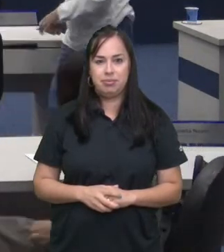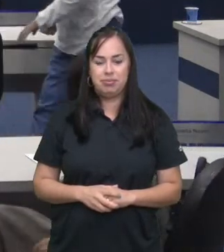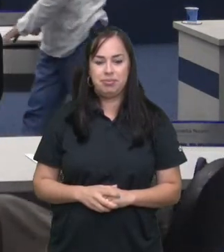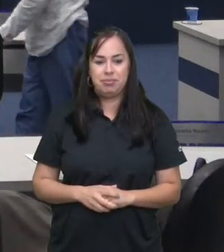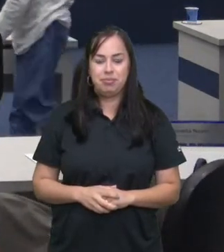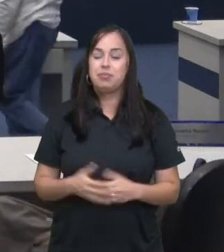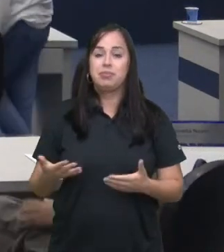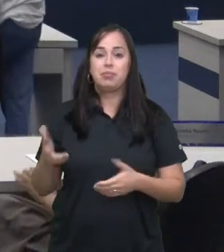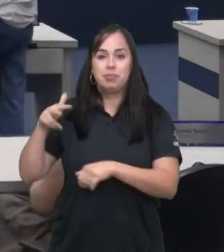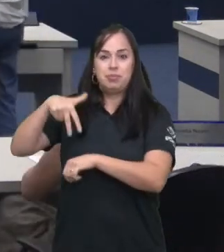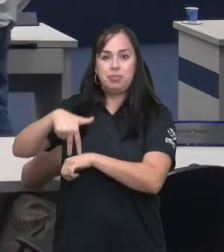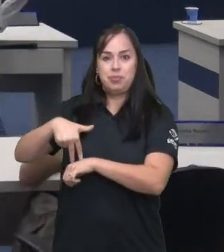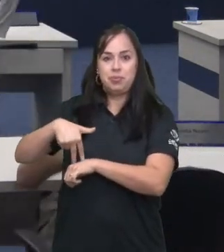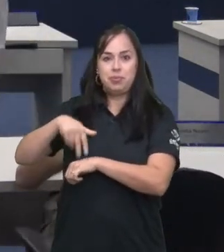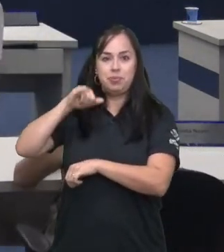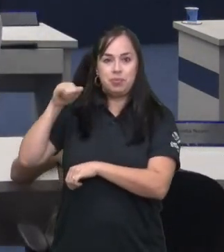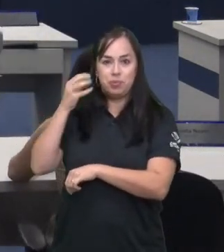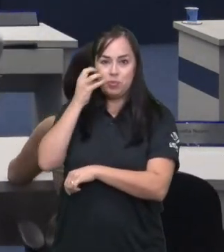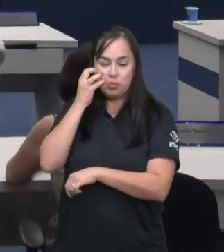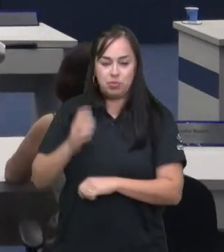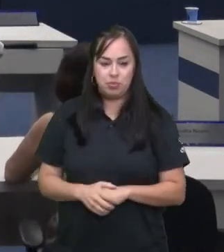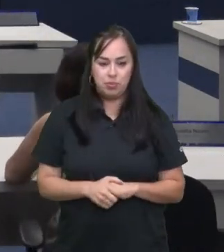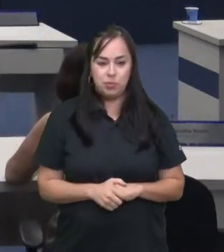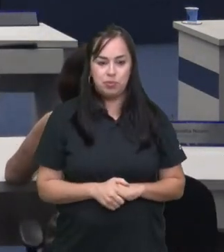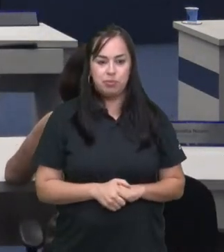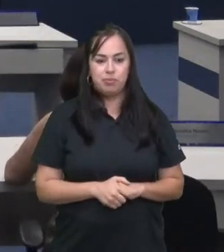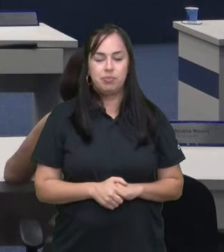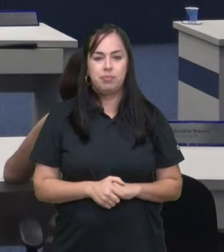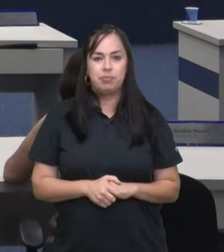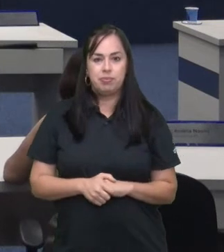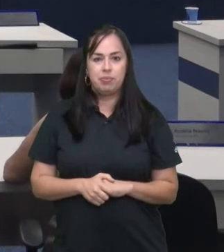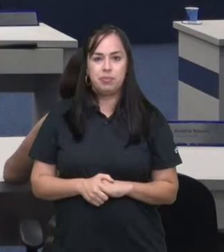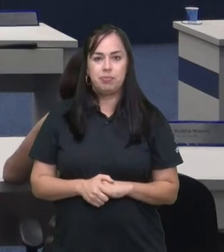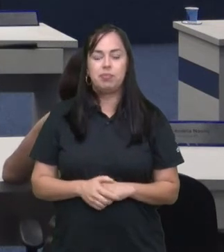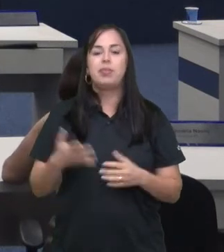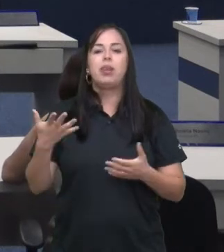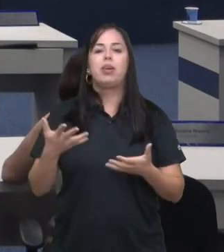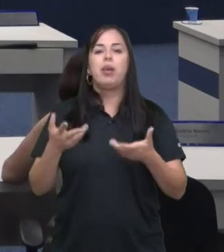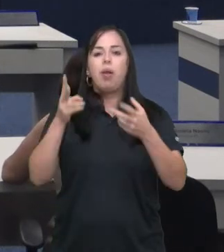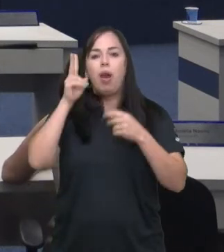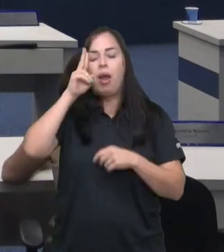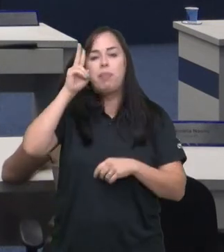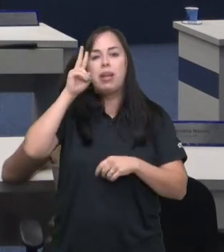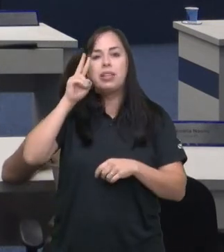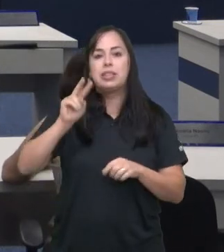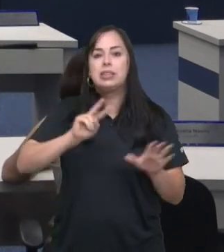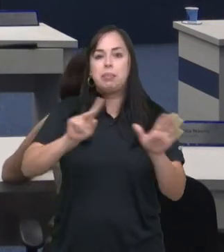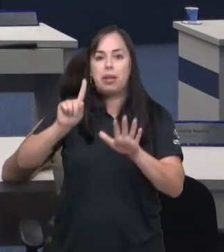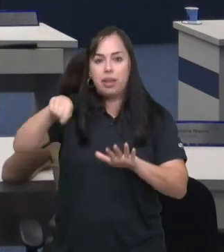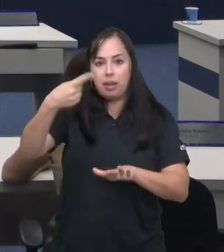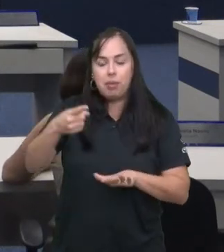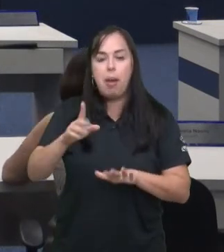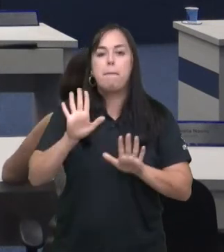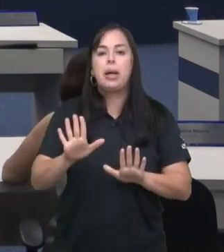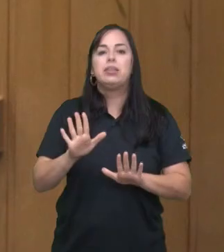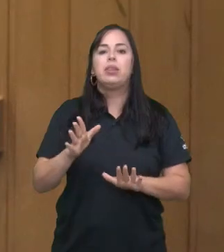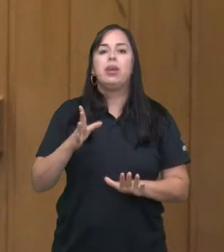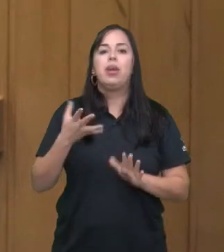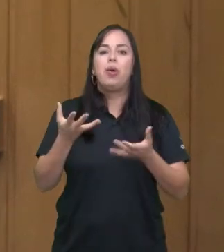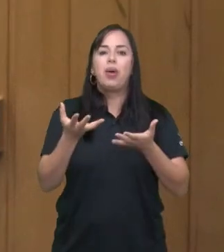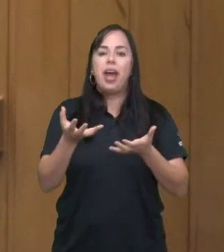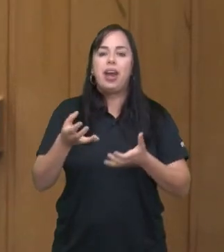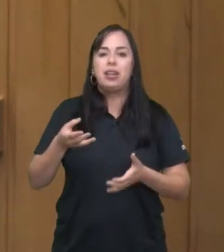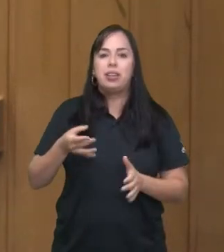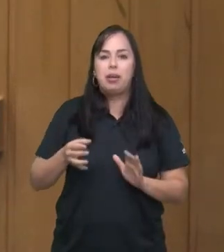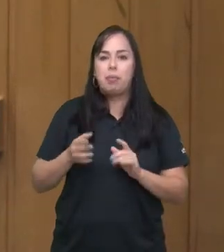Com a palavra, a vereadora Juliana Fraga. Eu vou reforçar para a semana que vem, mas eu quero deixar registrado